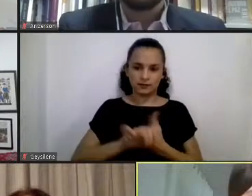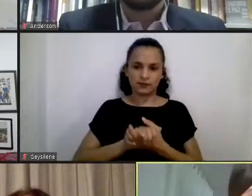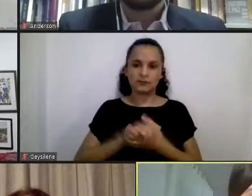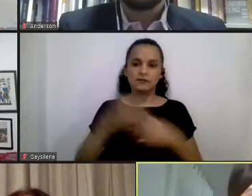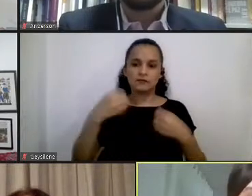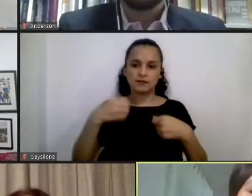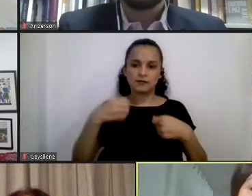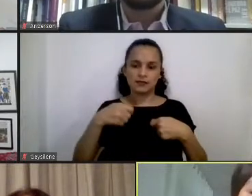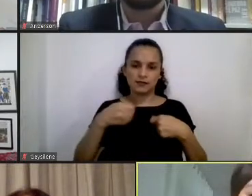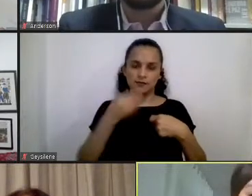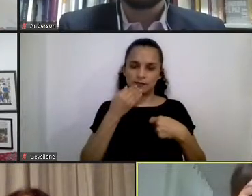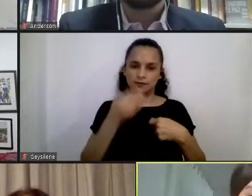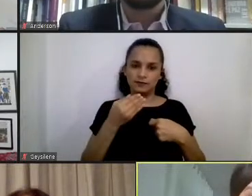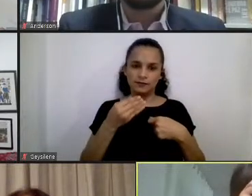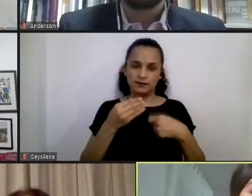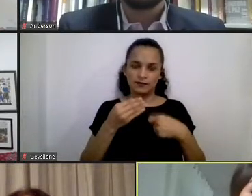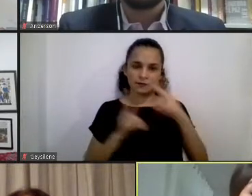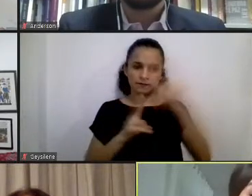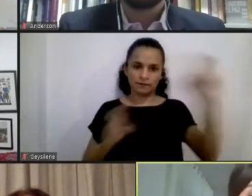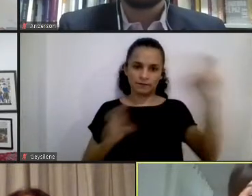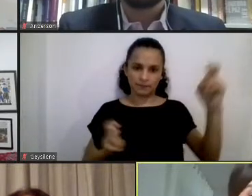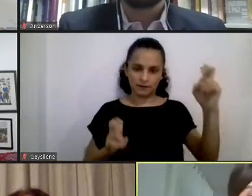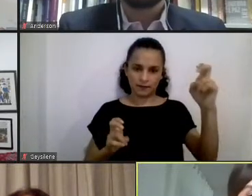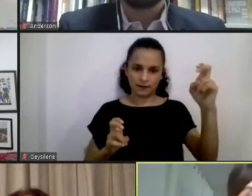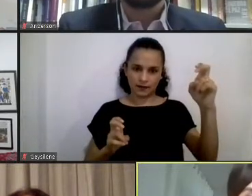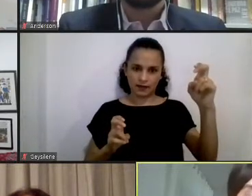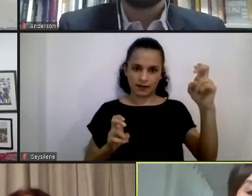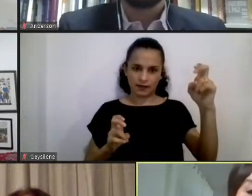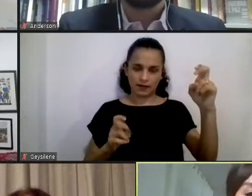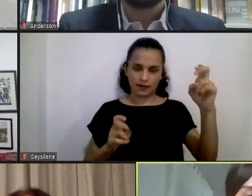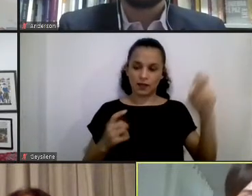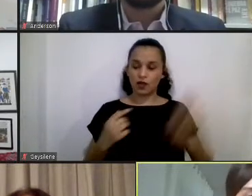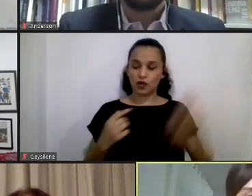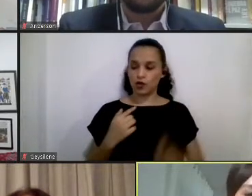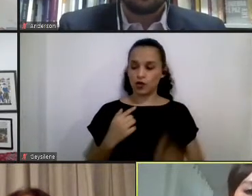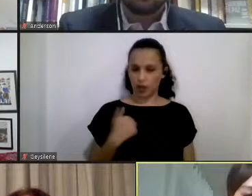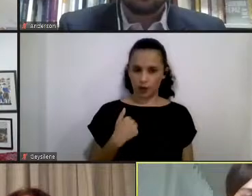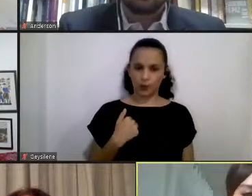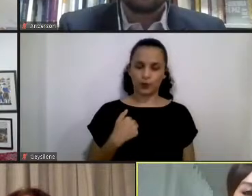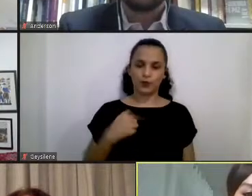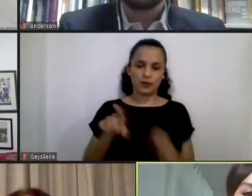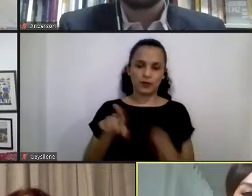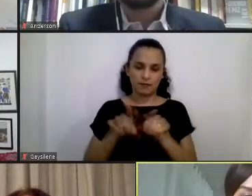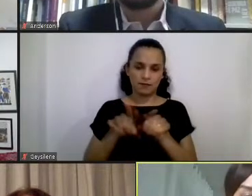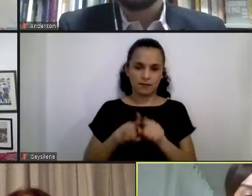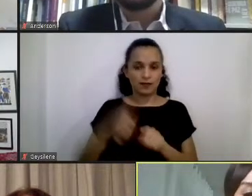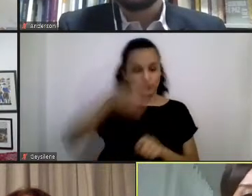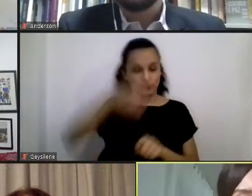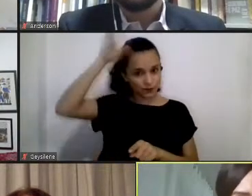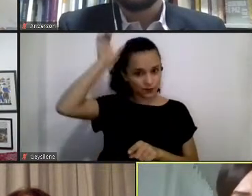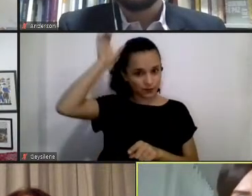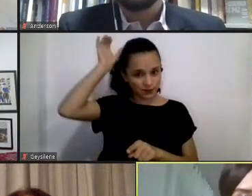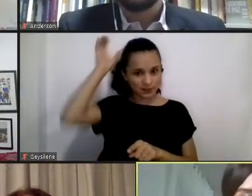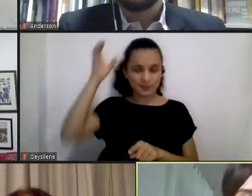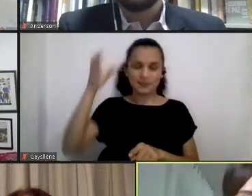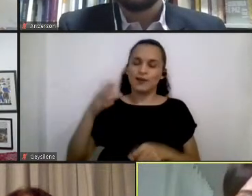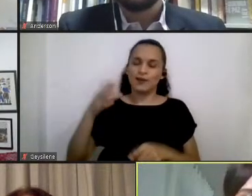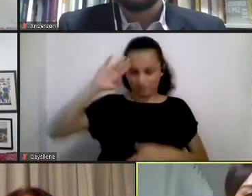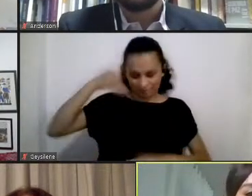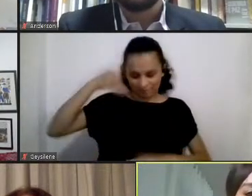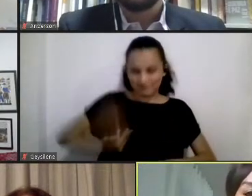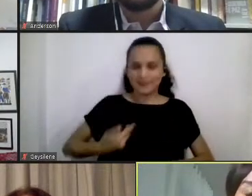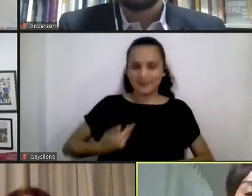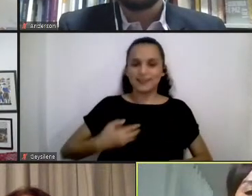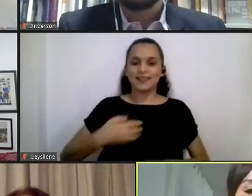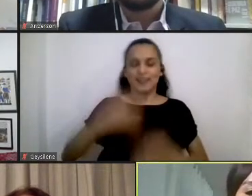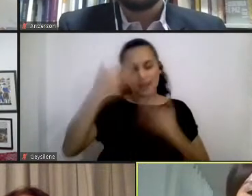antes da mensagem, abre aspas. Noam e eu estamos muito honrados e agradecemos à Universidade de Brasília